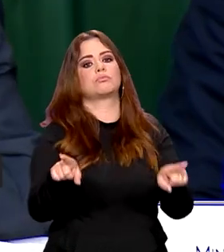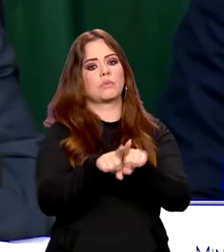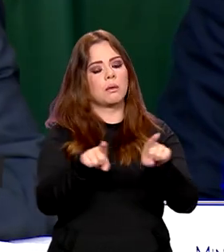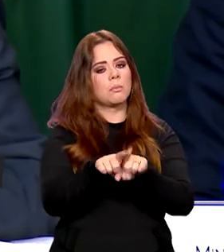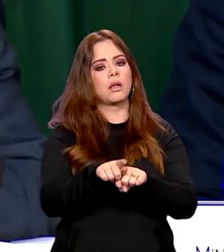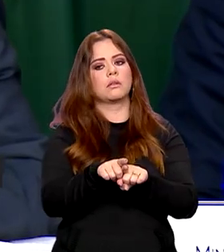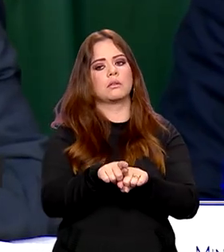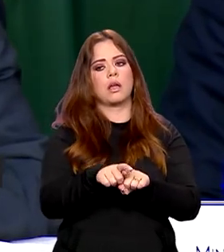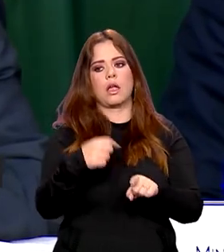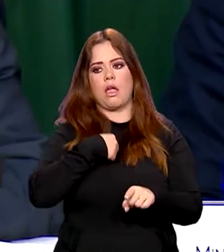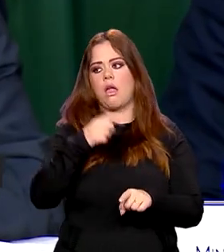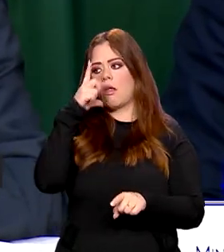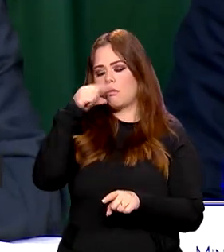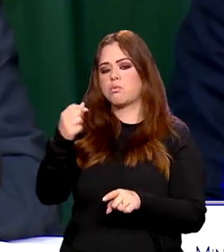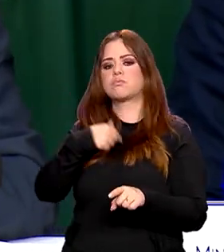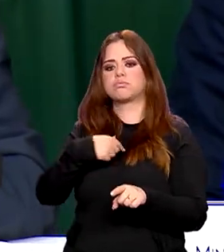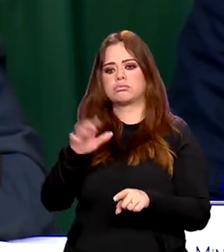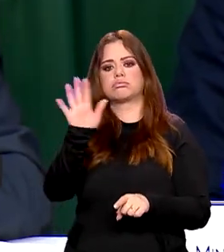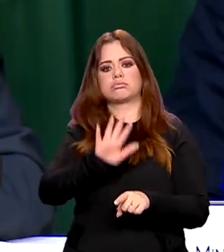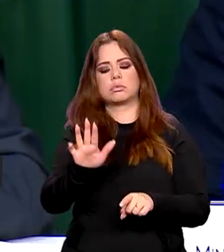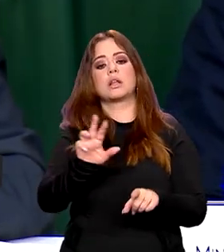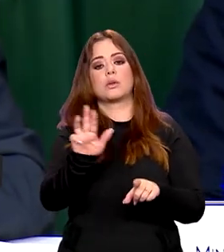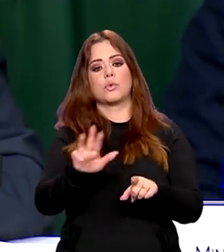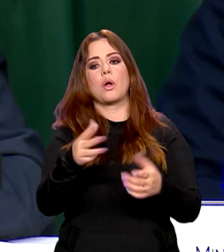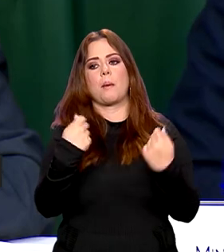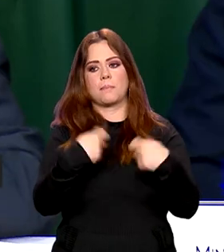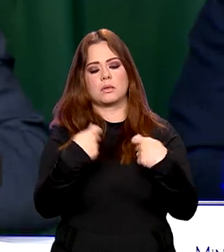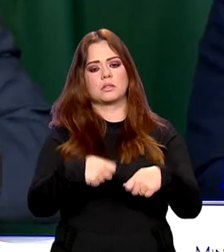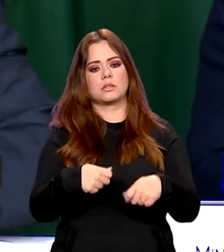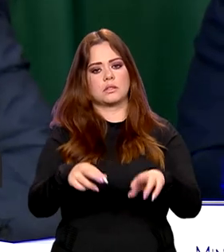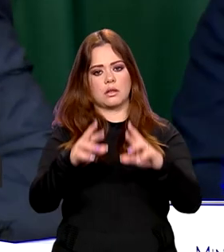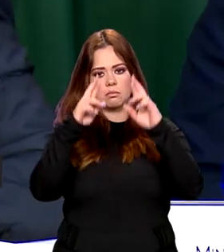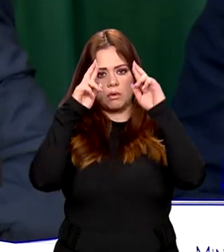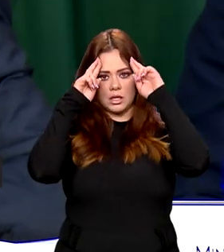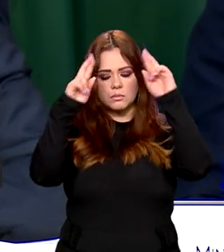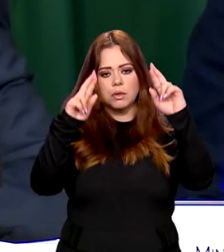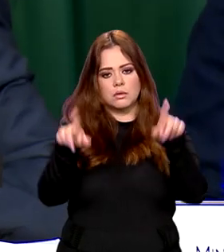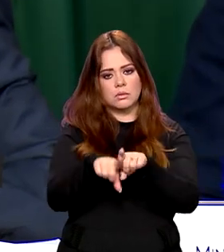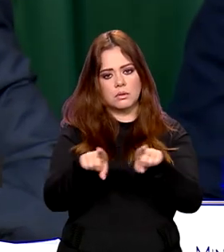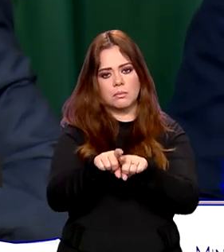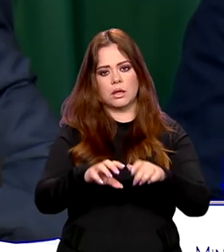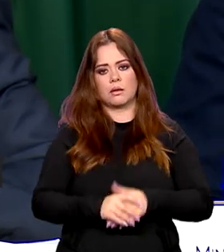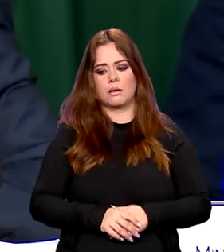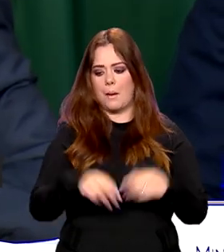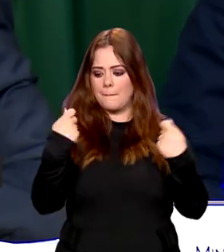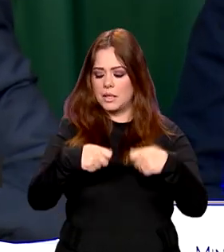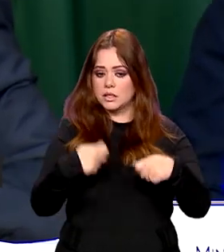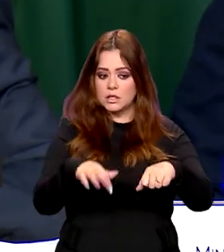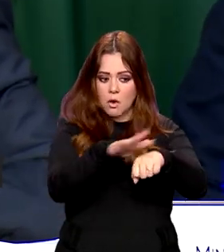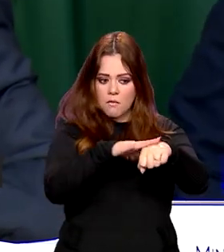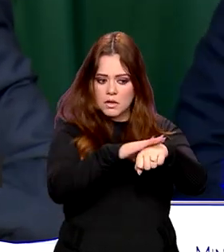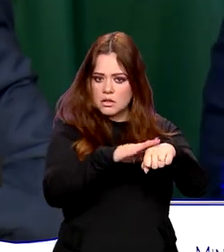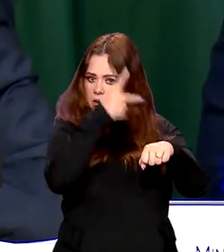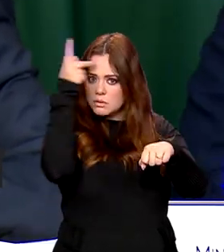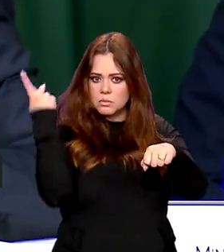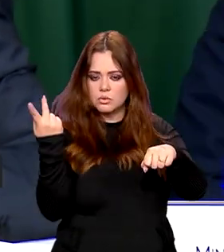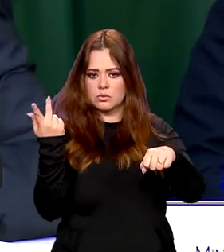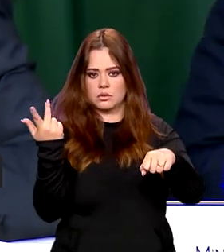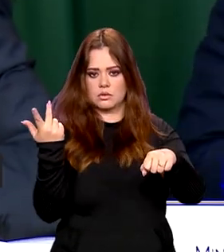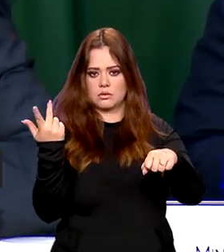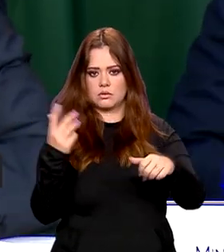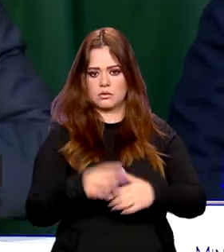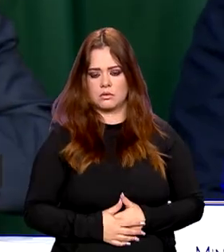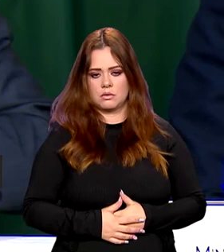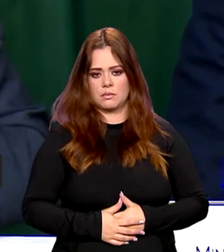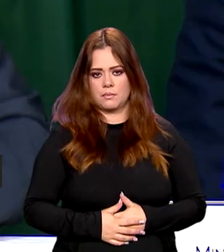Alckmin merecemos. Então, ao invés de chorar o que a gente não tem, nós temos que conversar com o que a gente tem. E